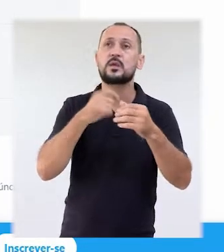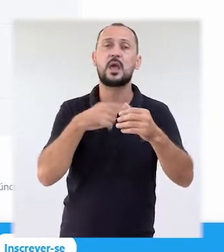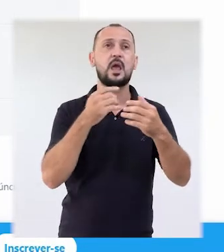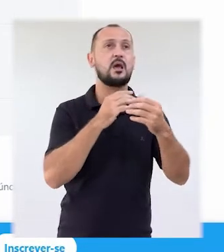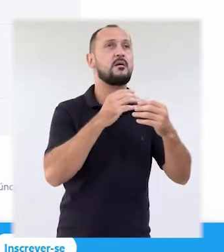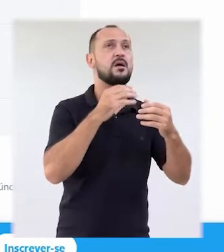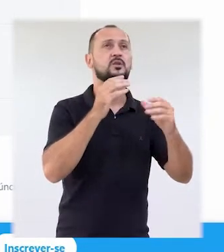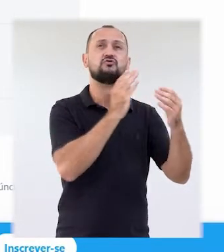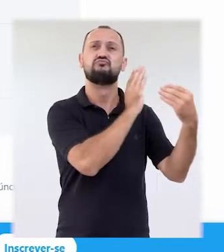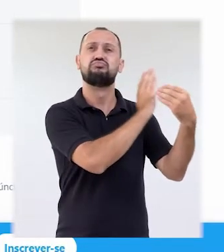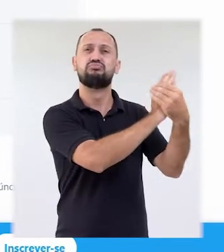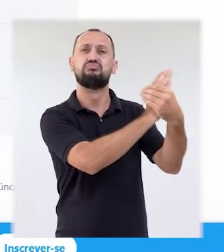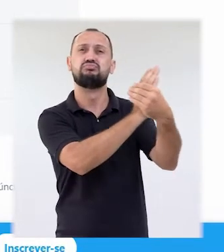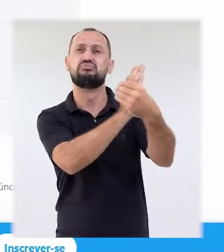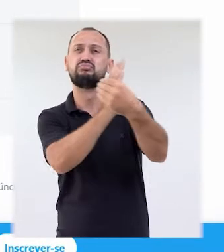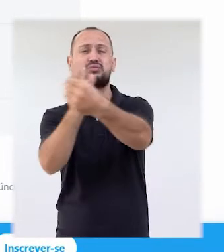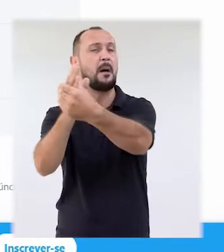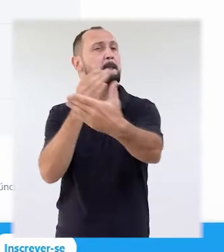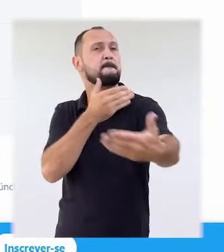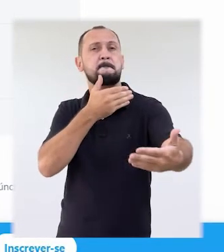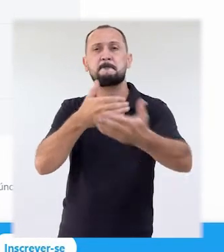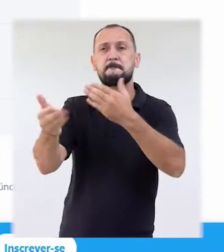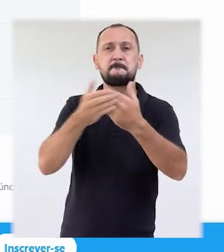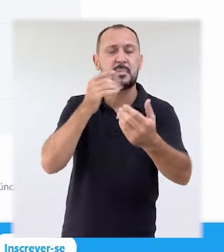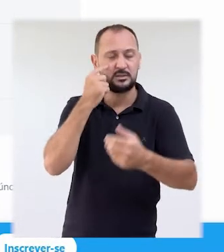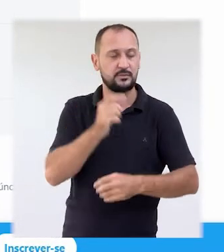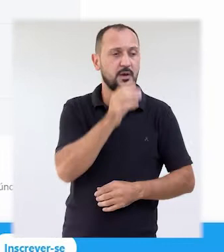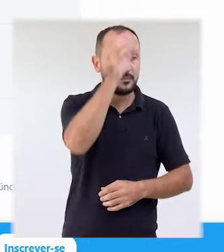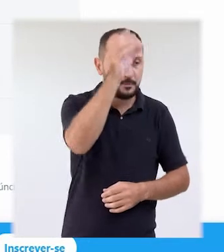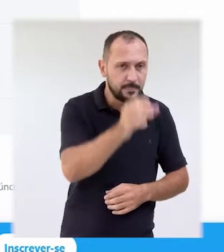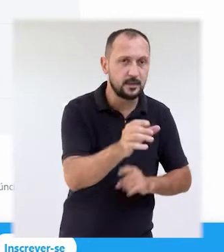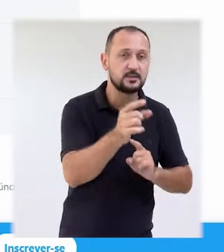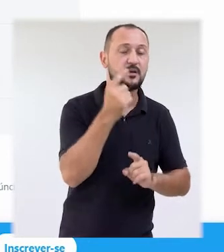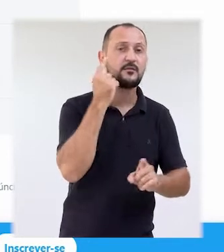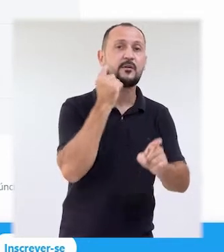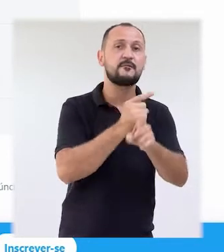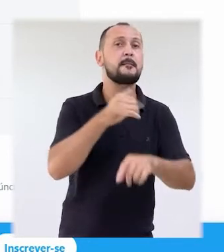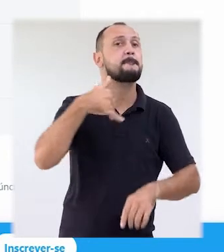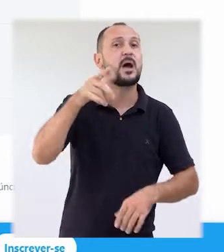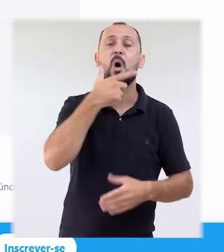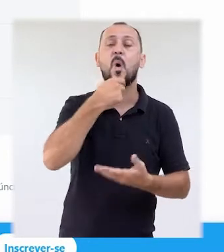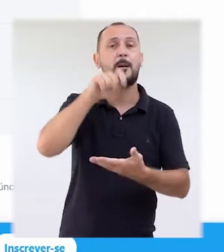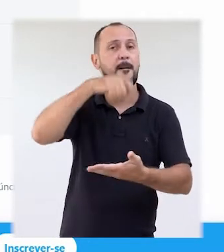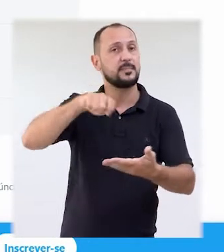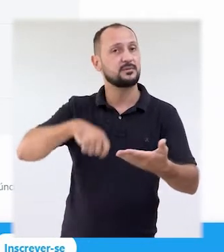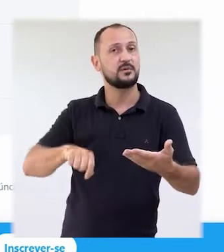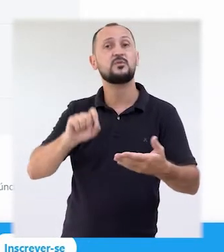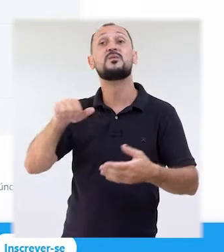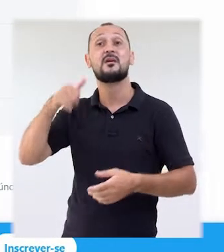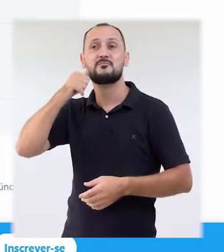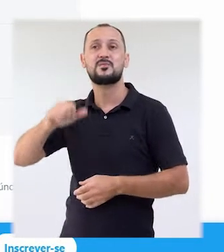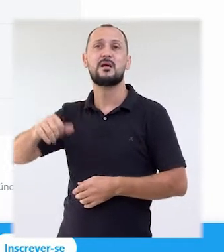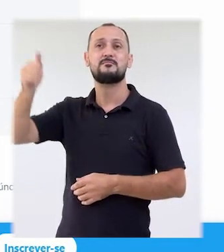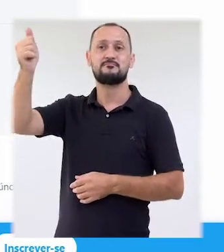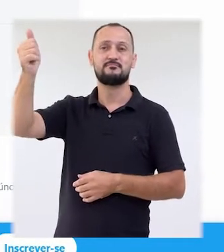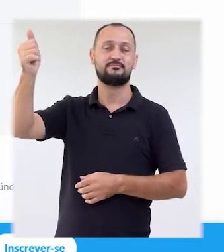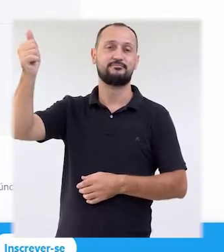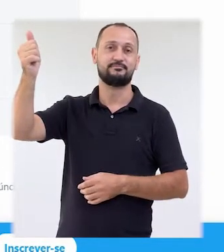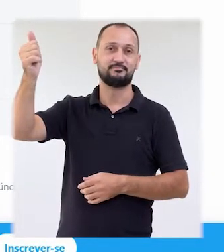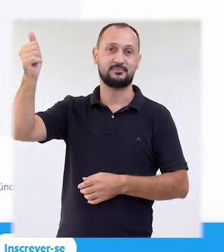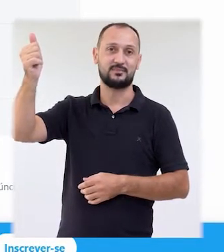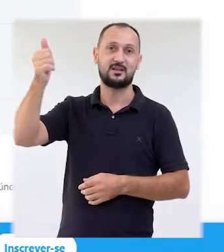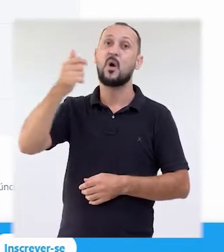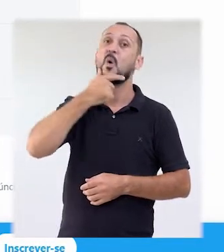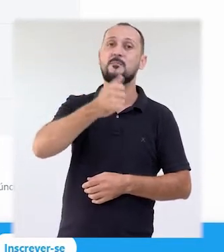qualquer estante de qualquer lugar, de qualquer biblioteca, você pode ter certeza que você vai ver mais autores homens do que autoras mulheres,